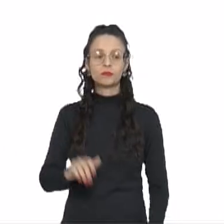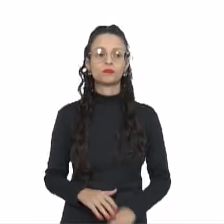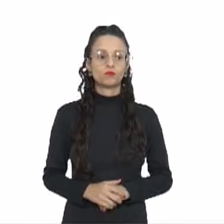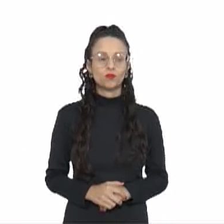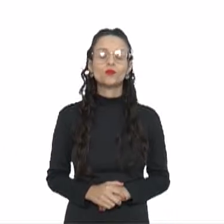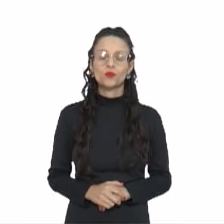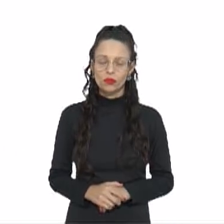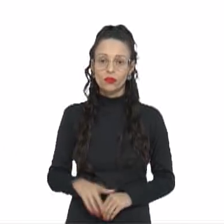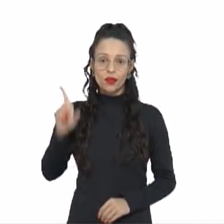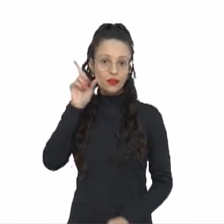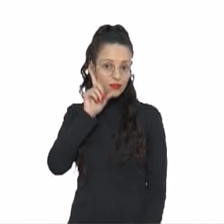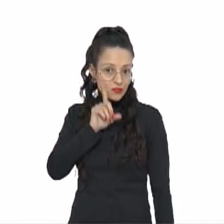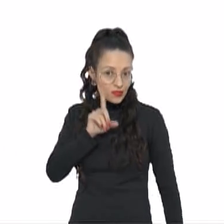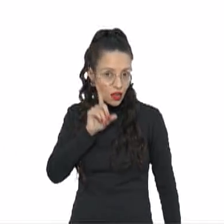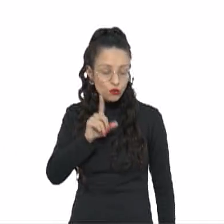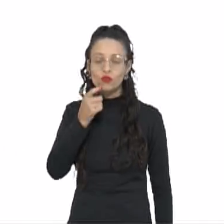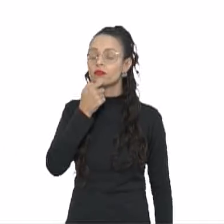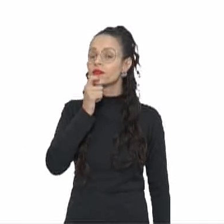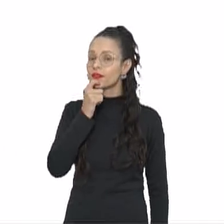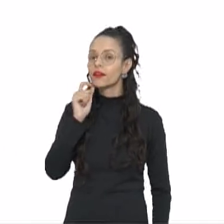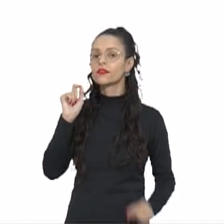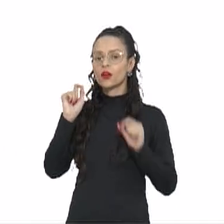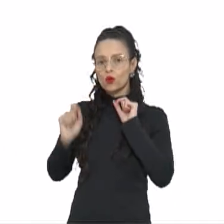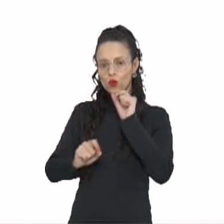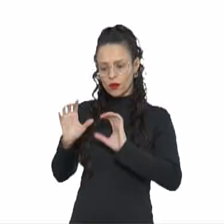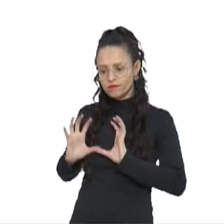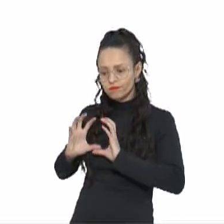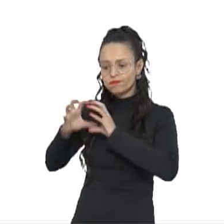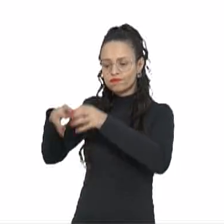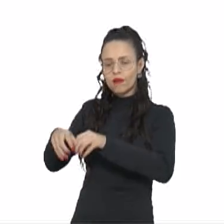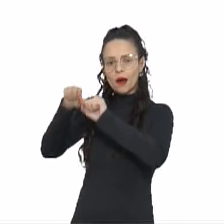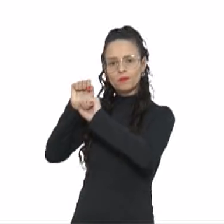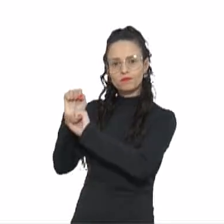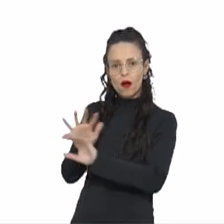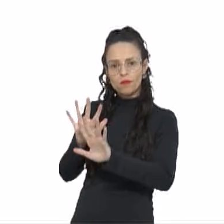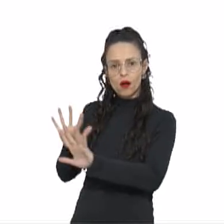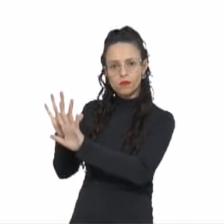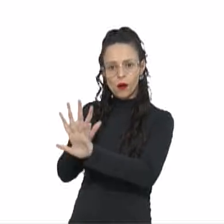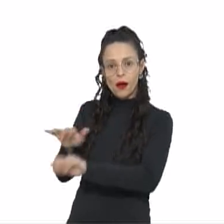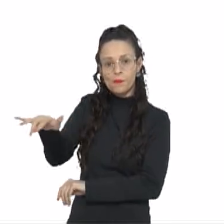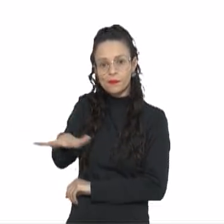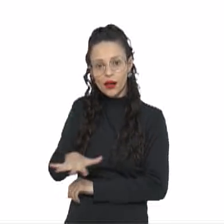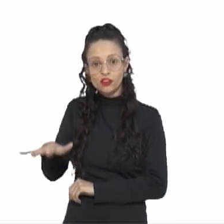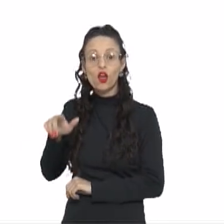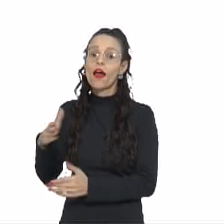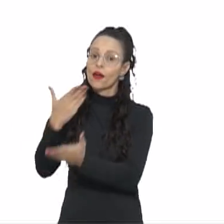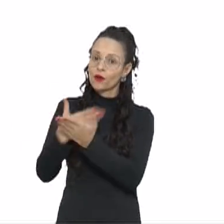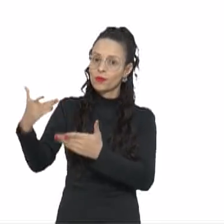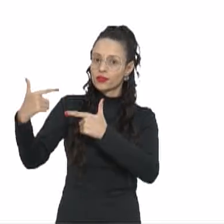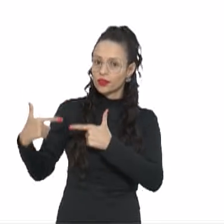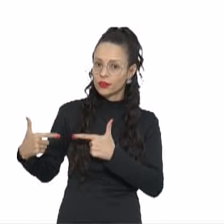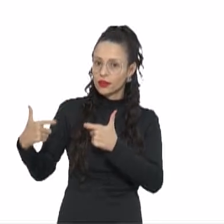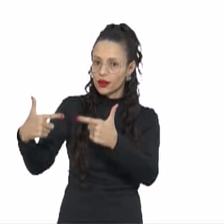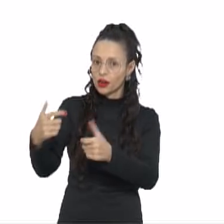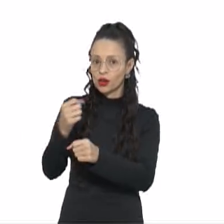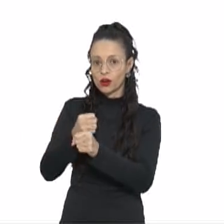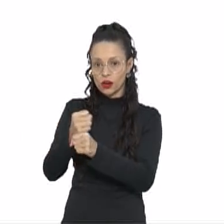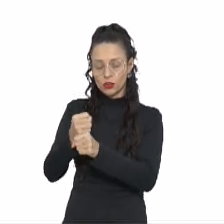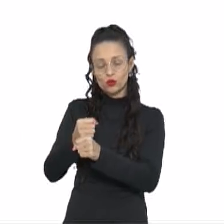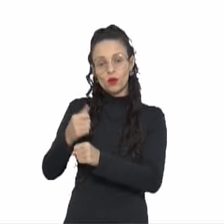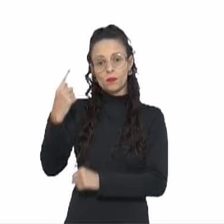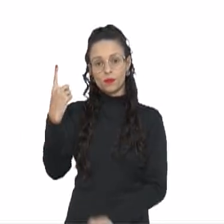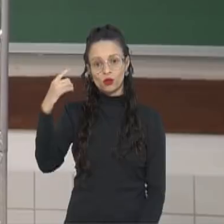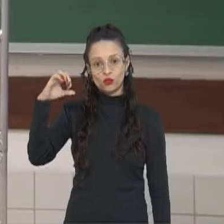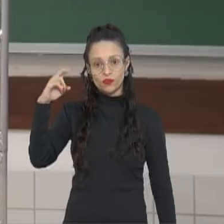Os Estados Unidos e a Inglaterra enviaram tropas para a região e aí você tem o início então de uma guerra que começou em 1950